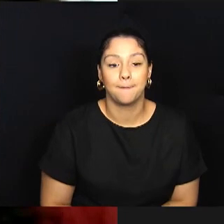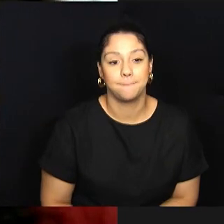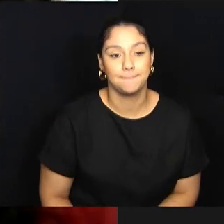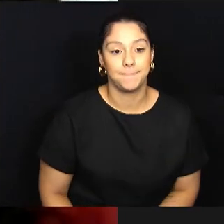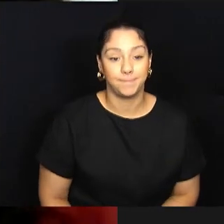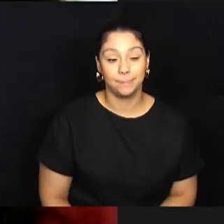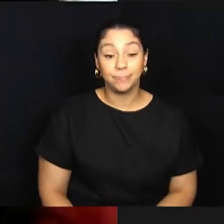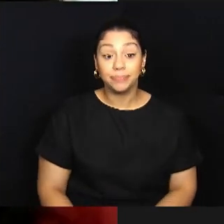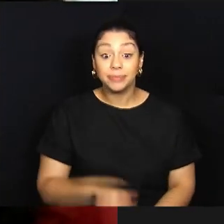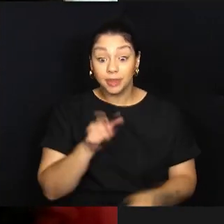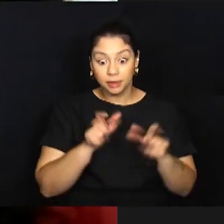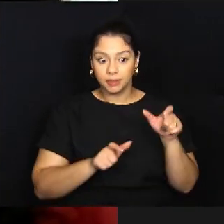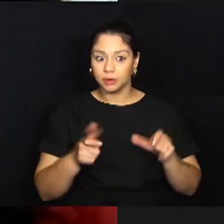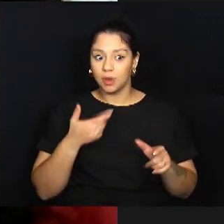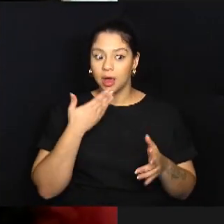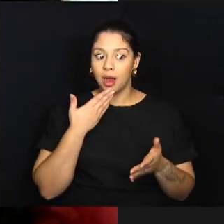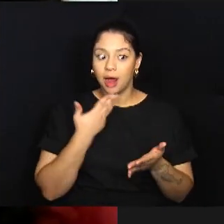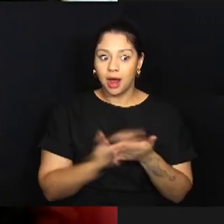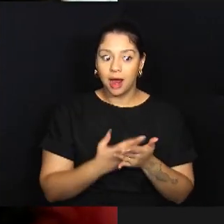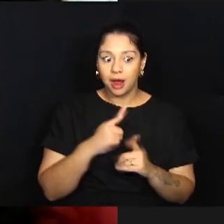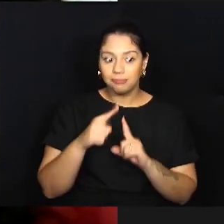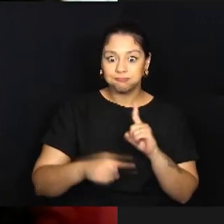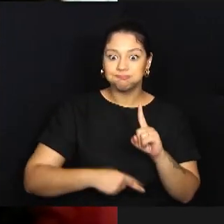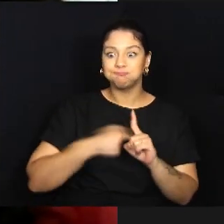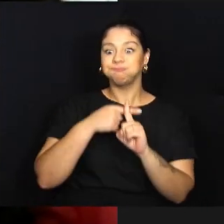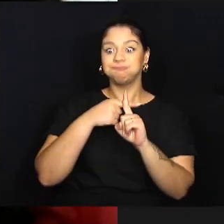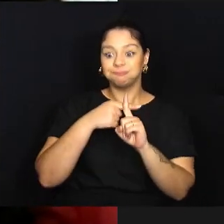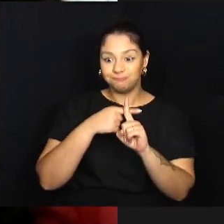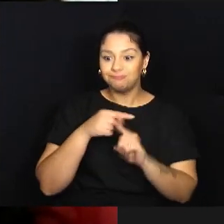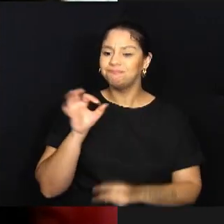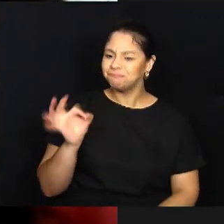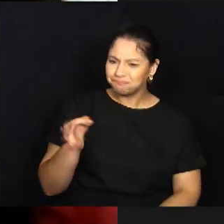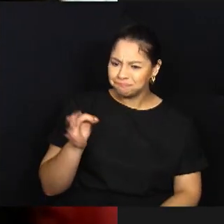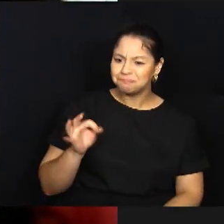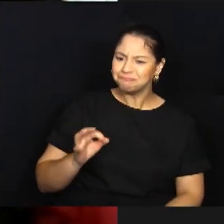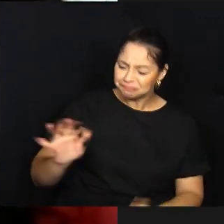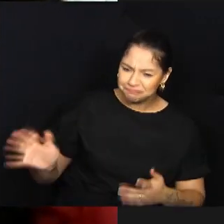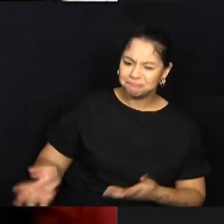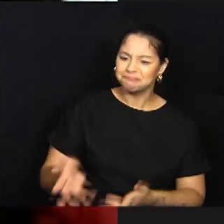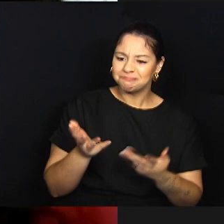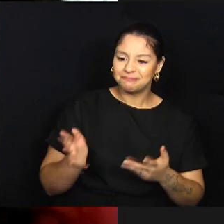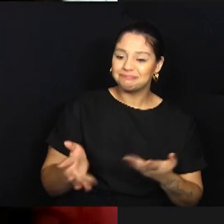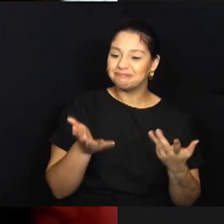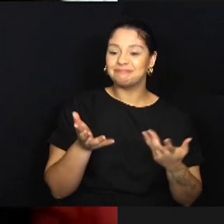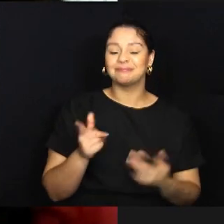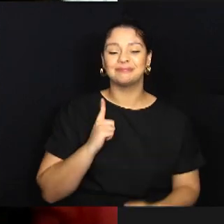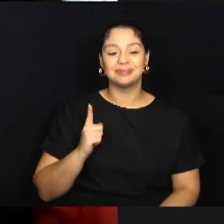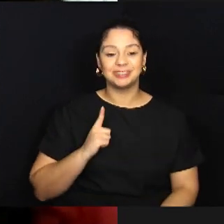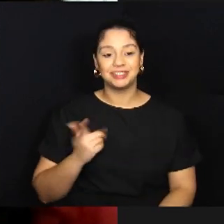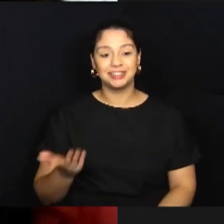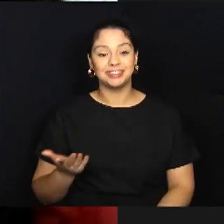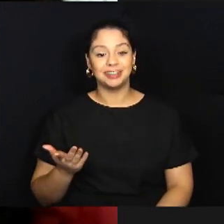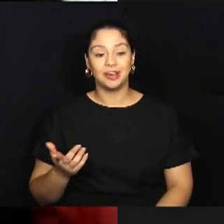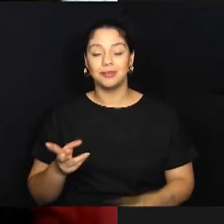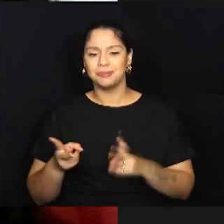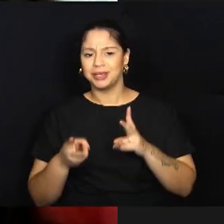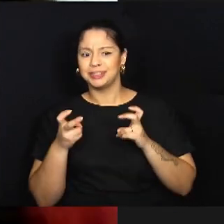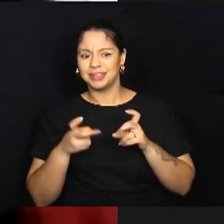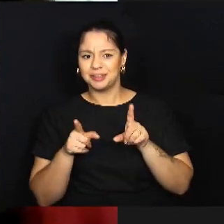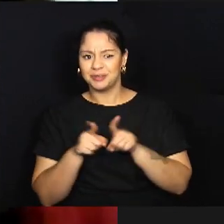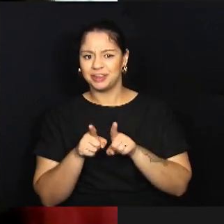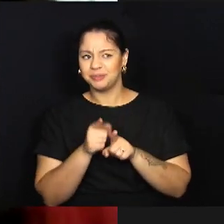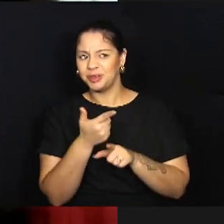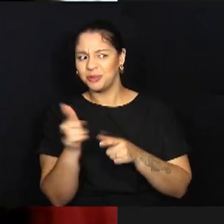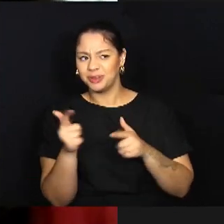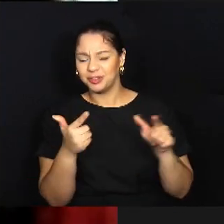as pessoas se surpreenderam sempre positivamente. Falaram, nossa, é isso mesmo, não, tá certíssimo, né? E aí o que a gente percebe até nos outros, assim,